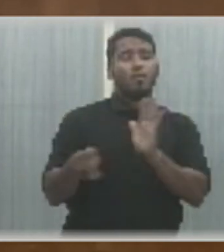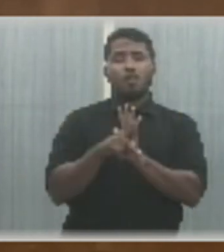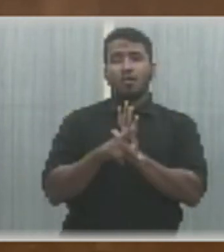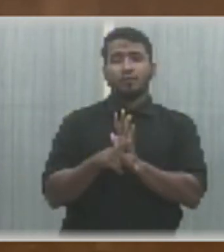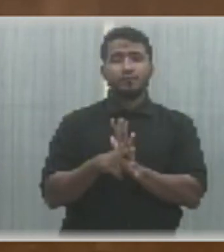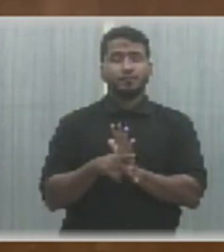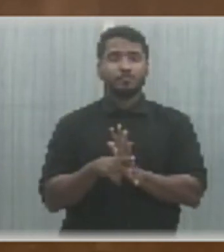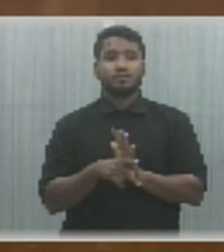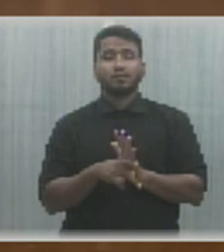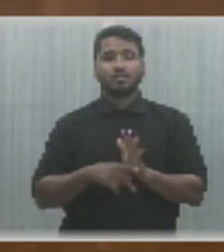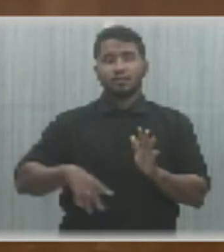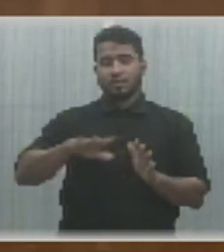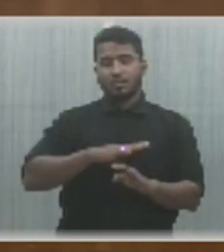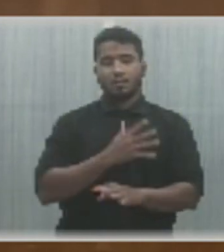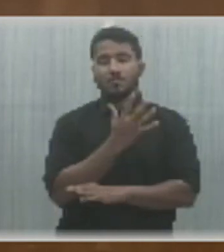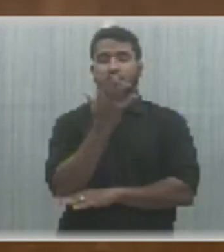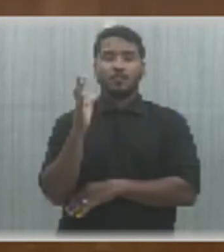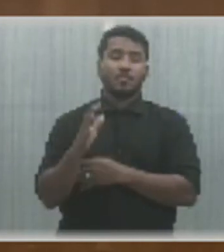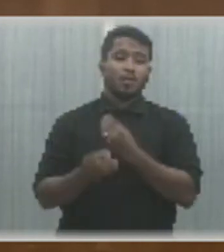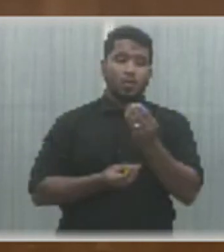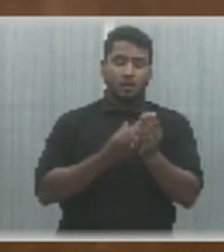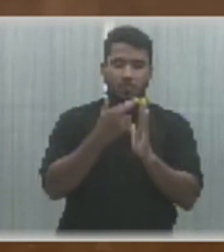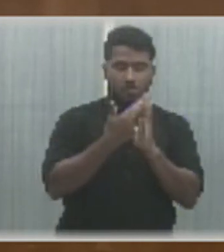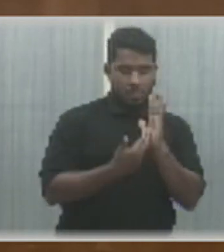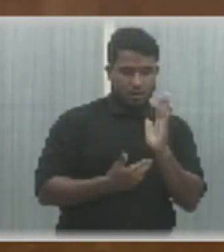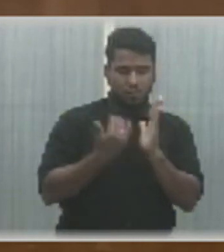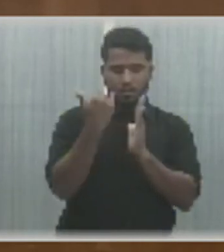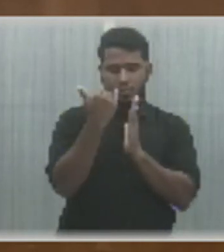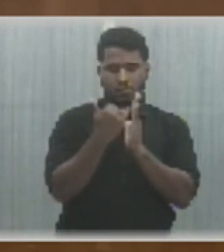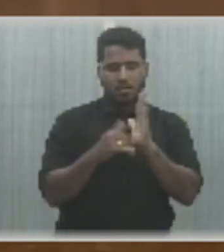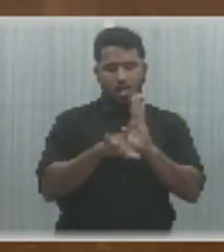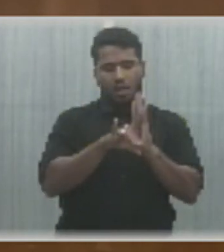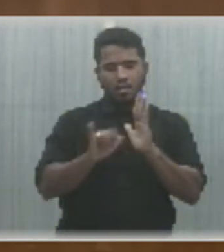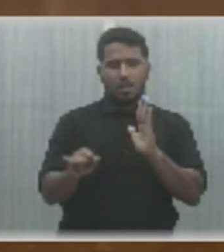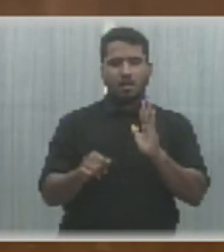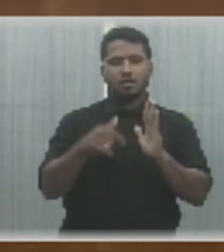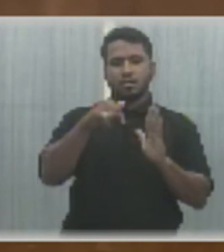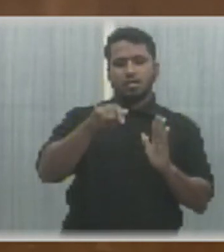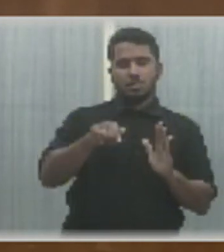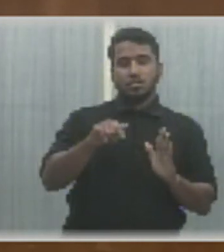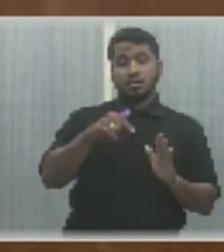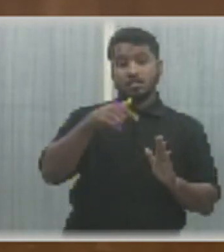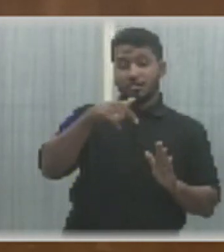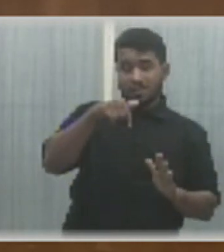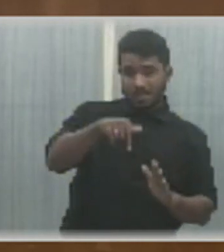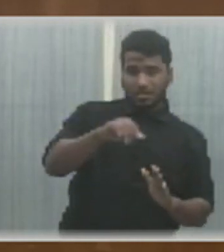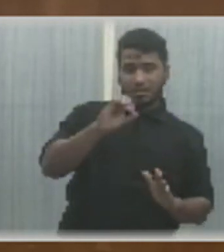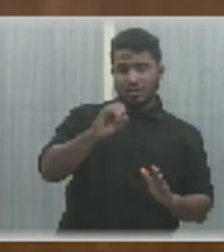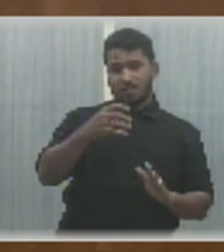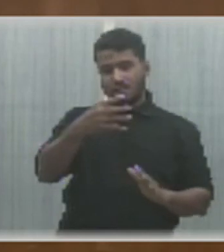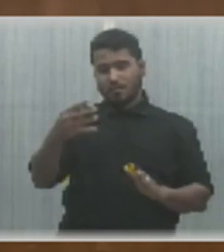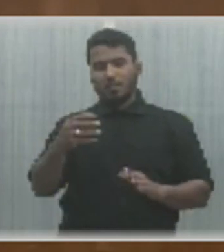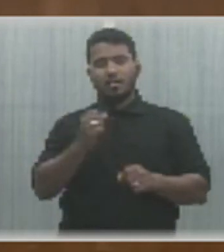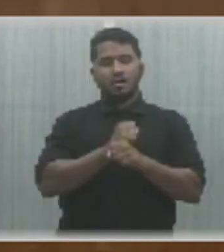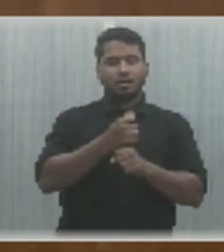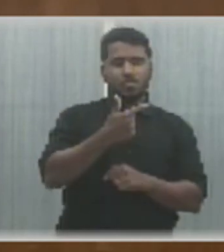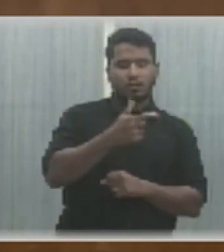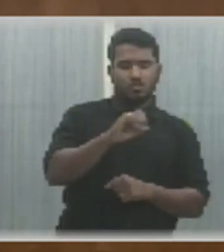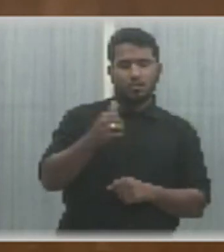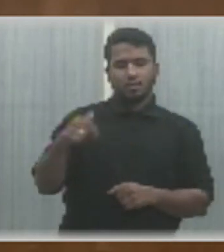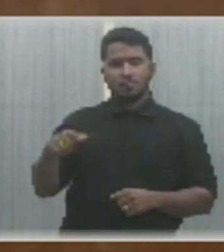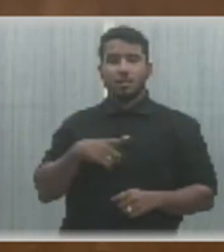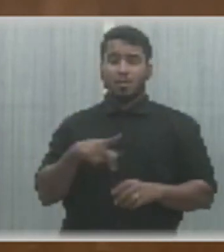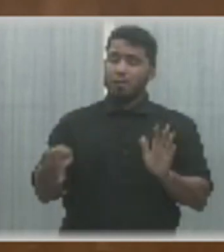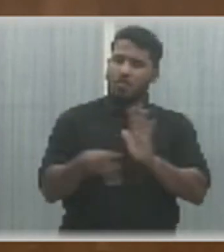compensação ambiental, conforme especifica a Lei 7044 de 2017. Então, o governo